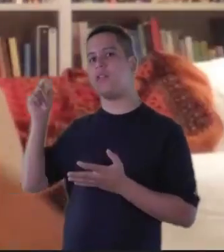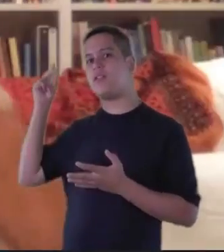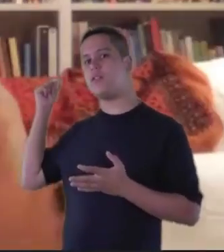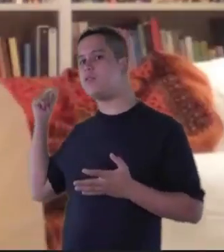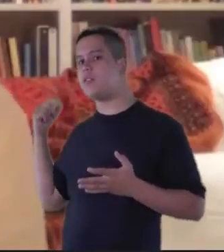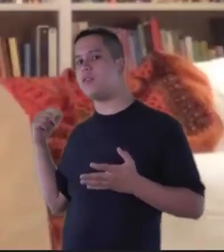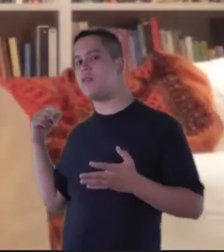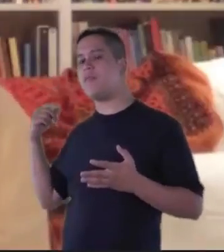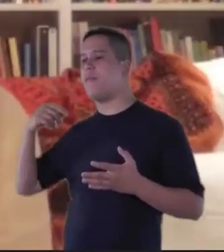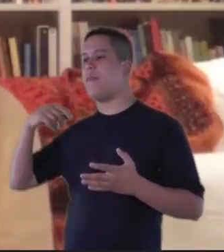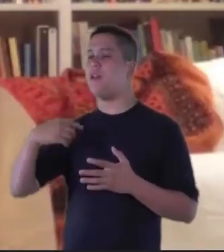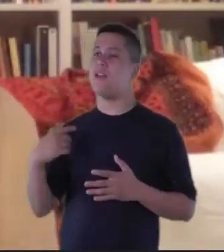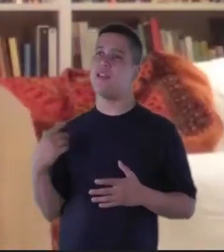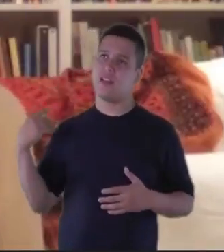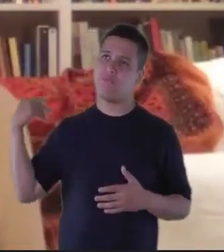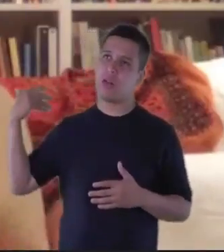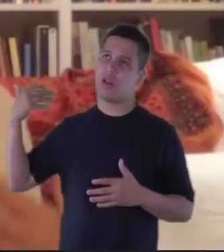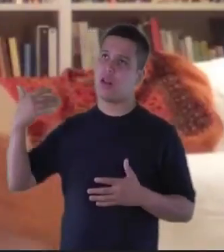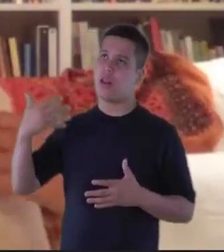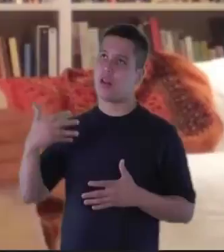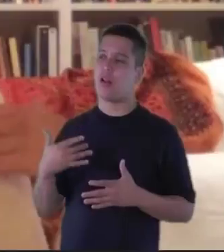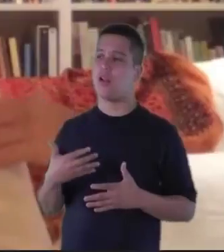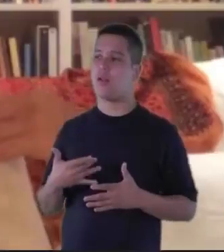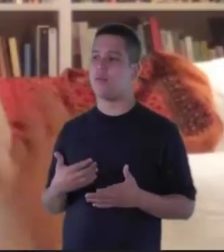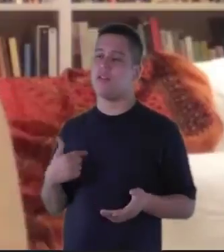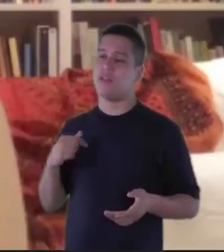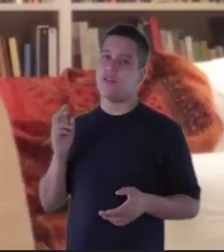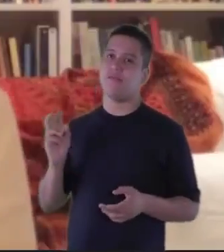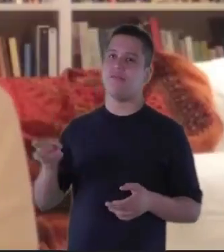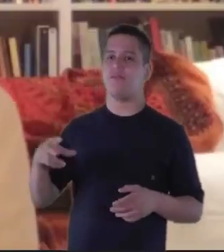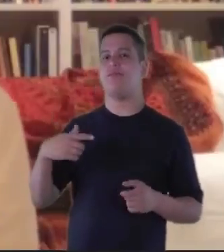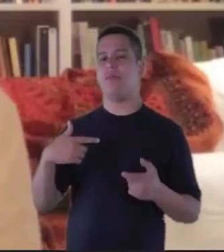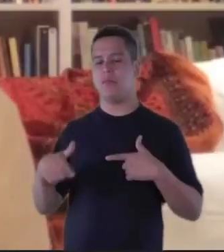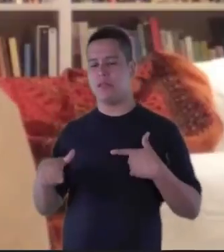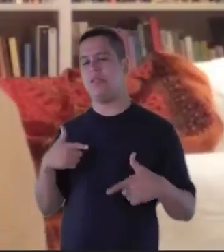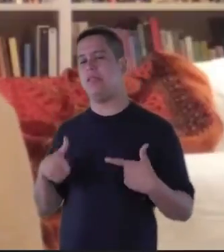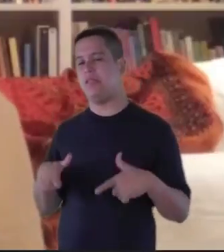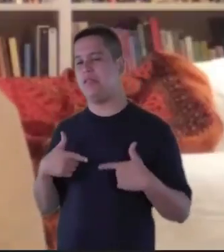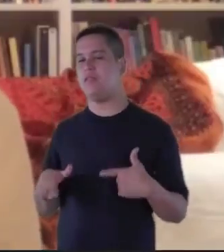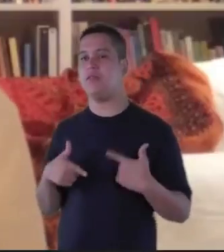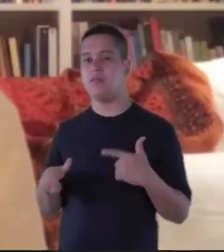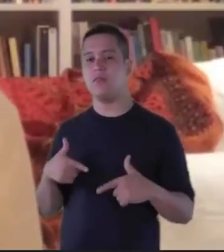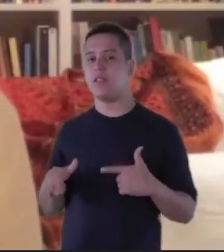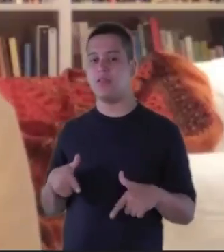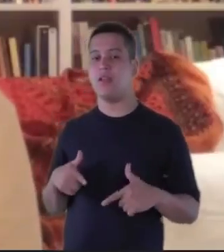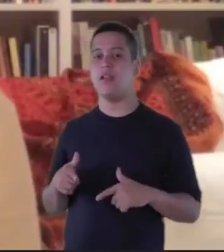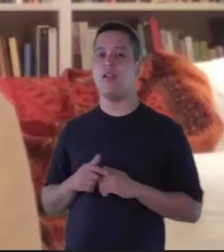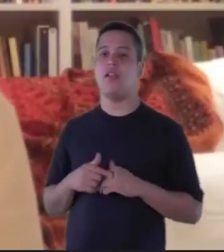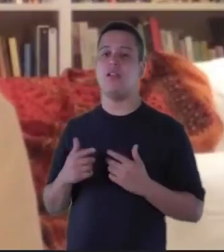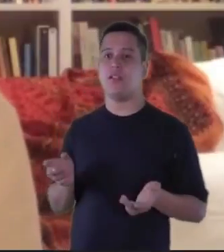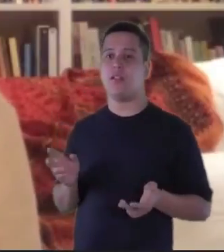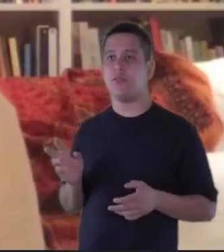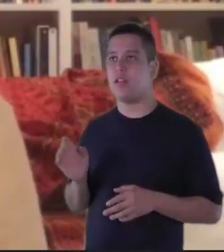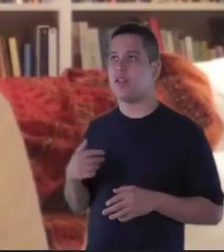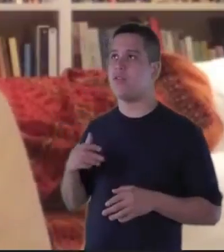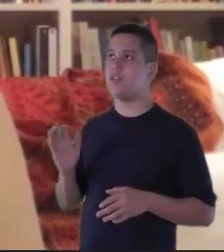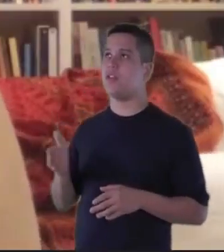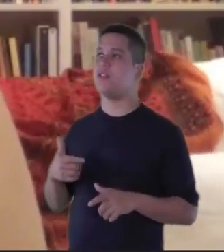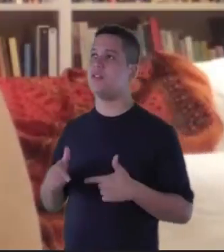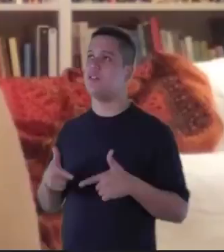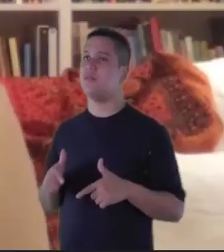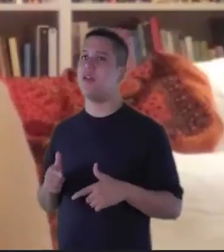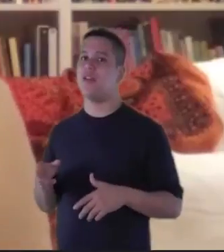foi passando tempo, e eu sempre trabalhando muito, né? O trabalho como atriz de novela, e principalmente quando